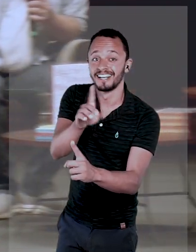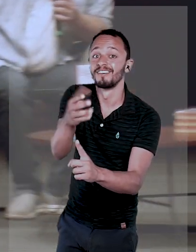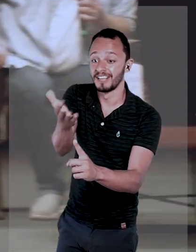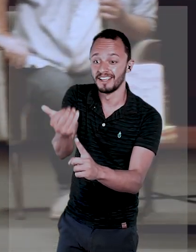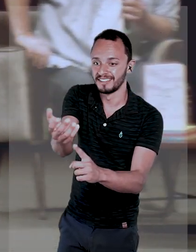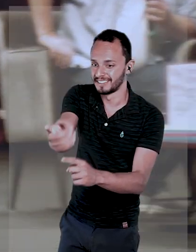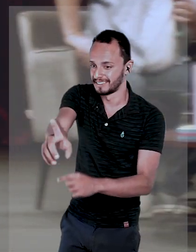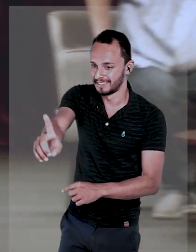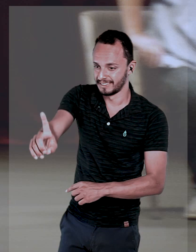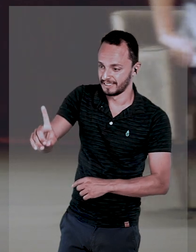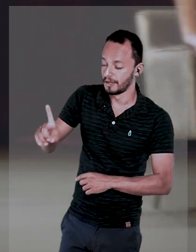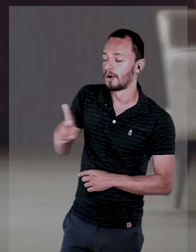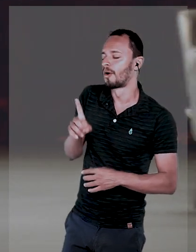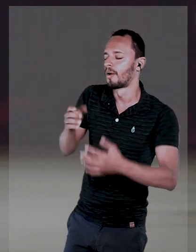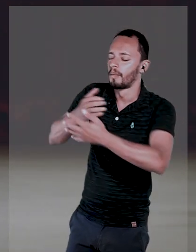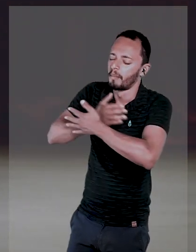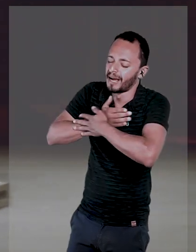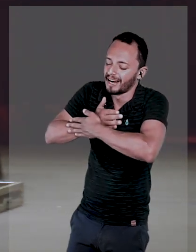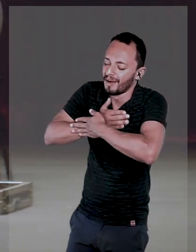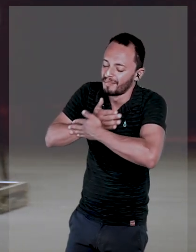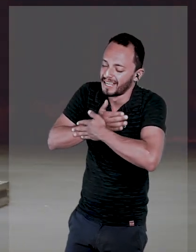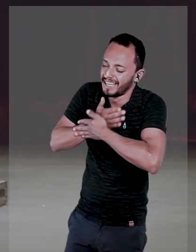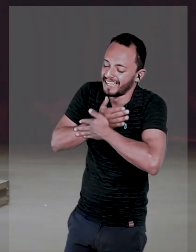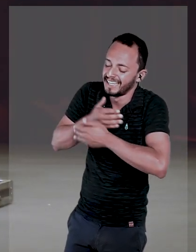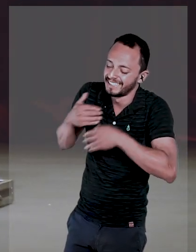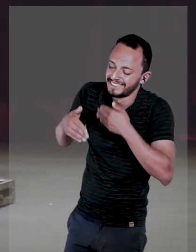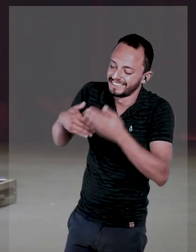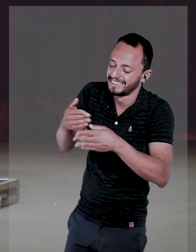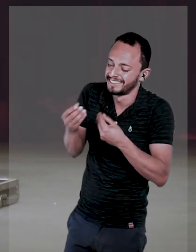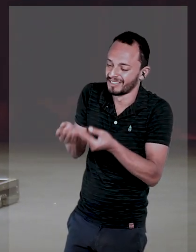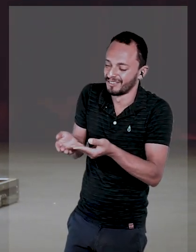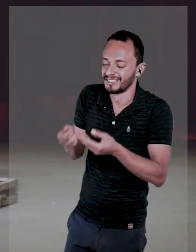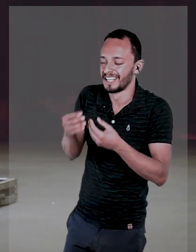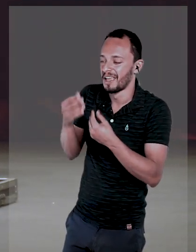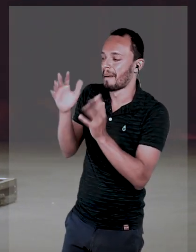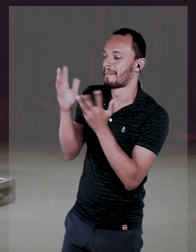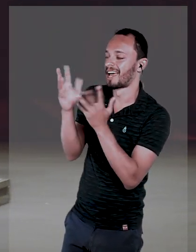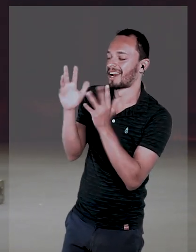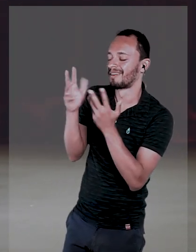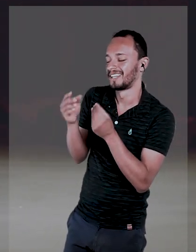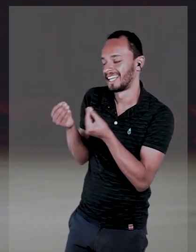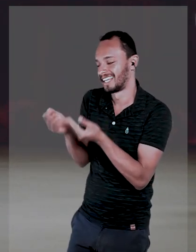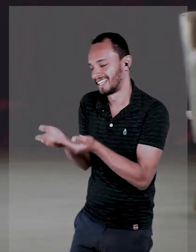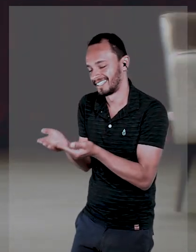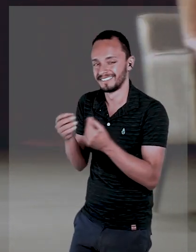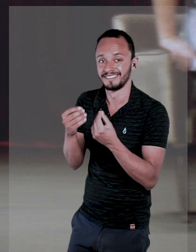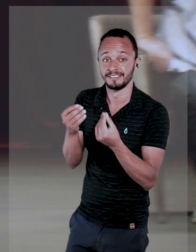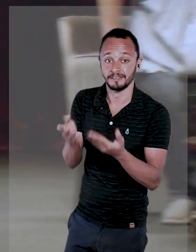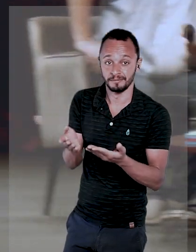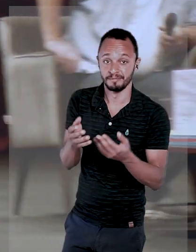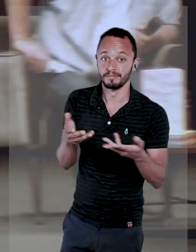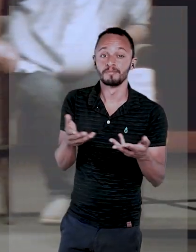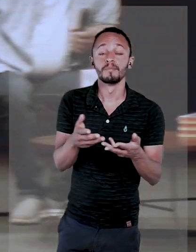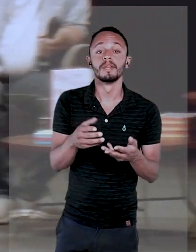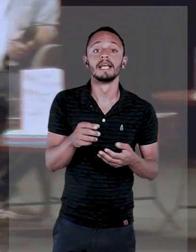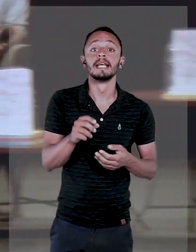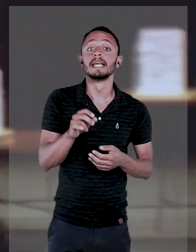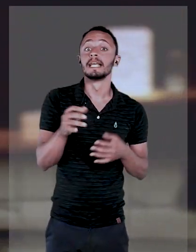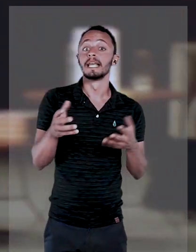Alexandra. Vale mentir, não. Não se pode dar parabéns antecipados, mas obrigado eu.